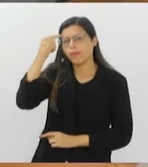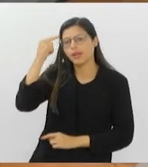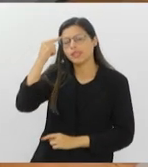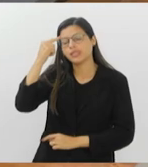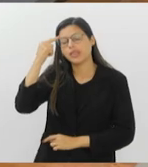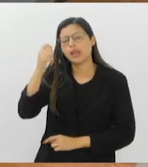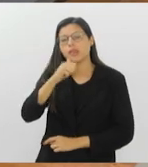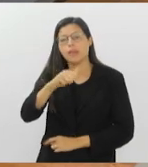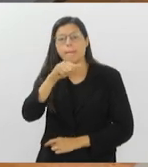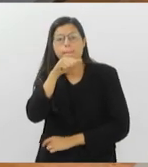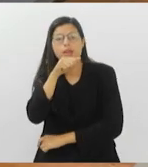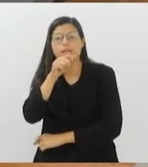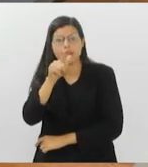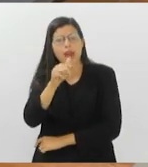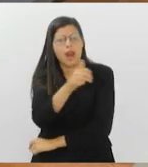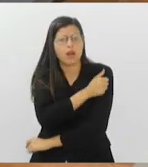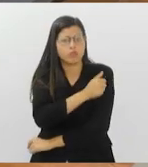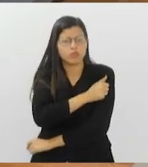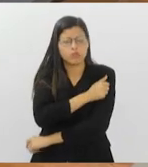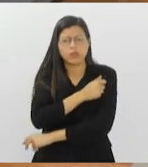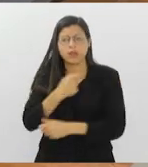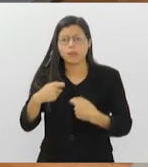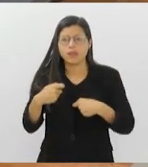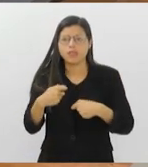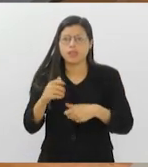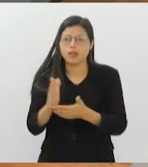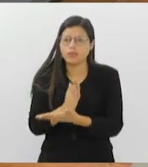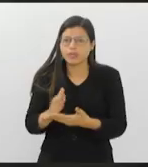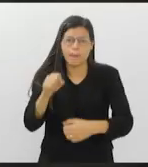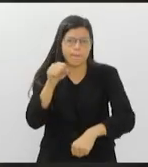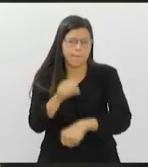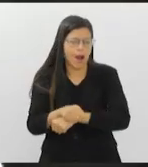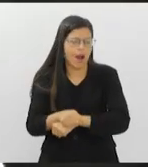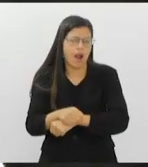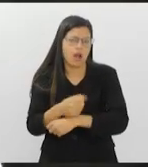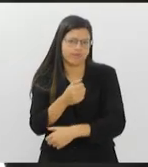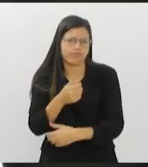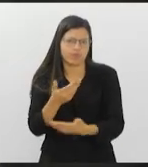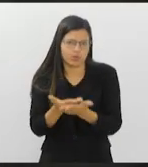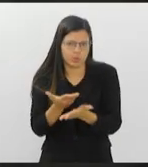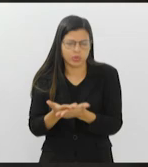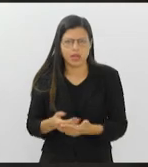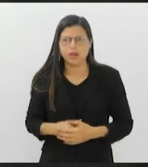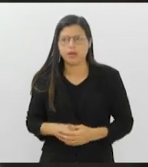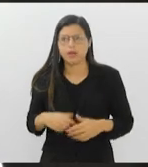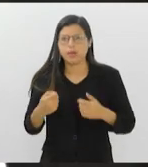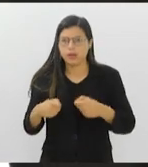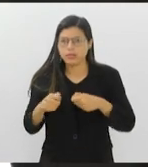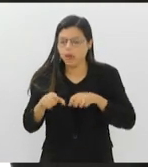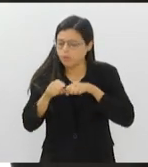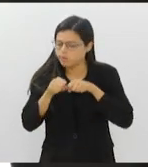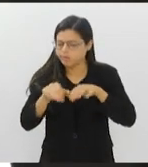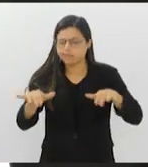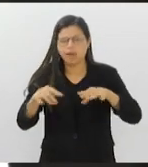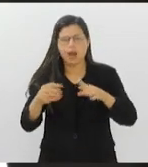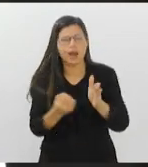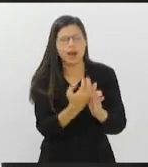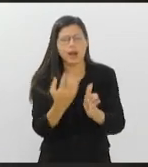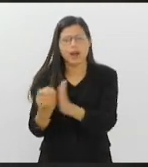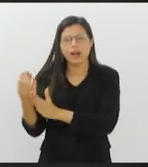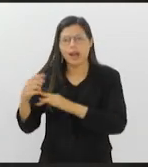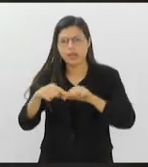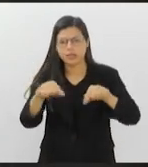estudantes que muitas vezes precisam interromper os seus estudos. Expandir salas de apoio à amamentação é fundamental